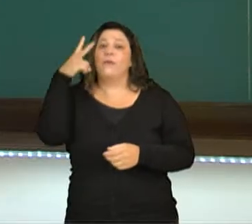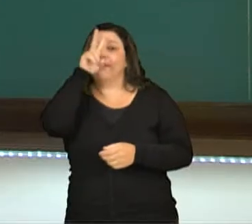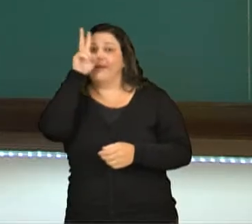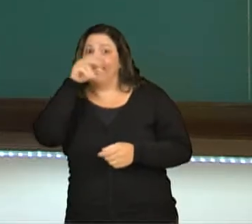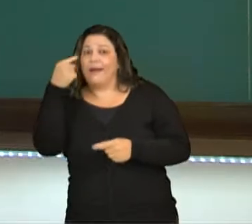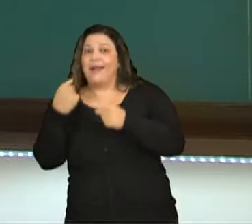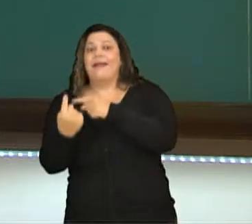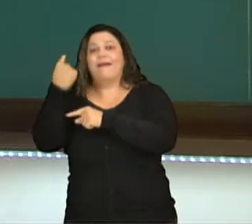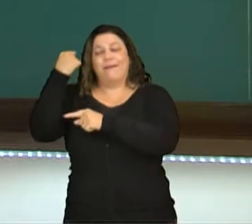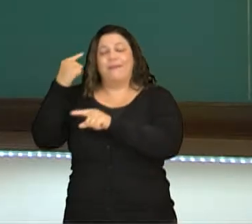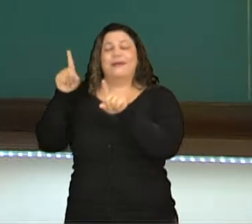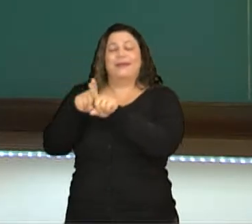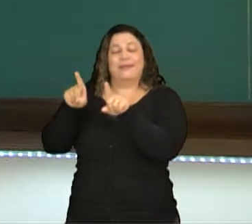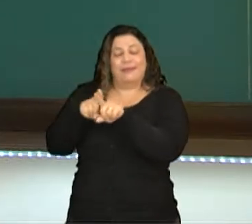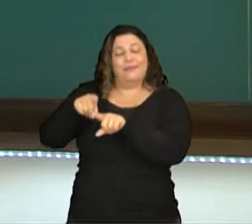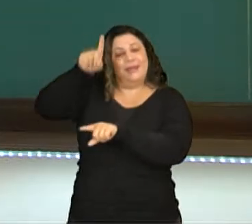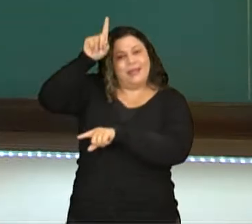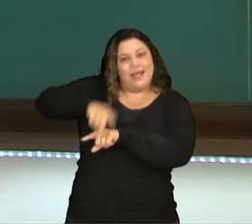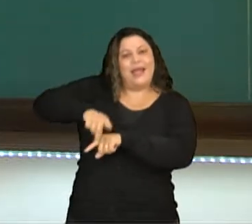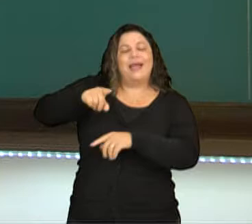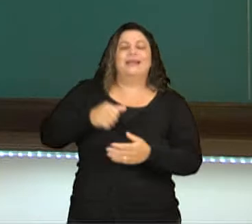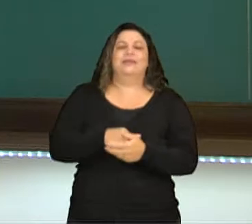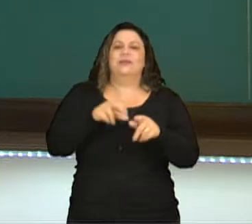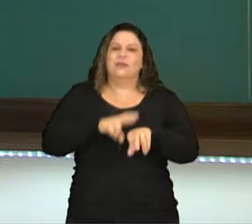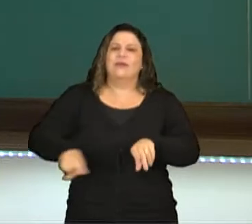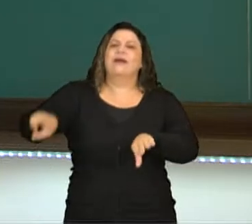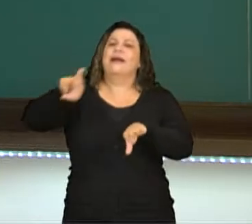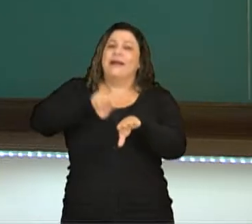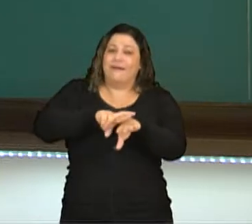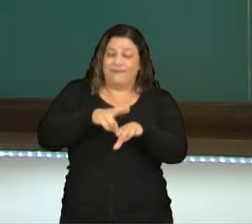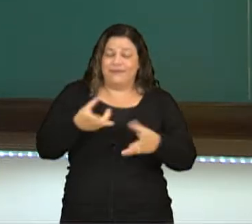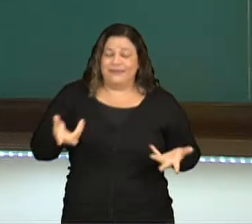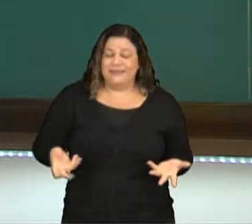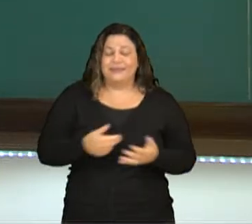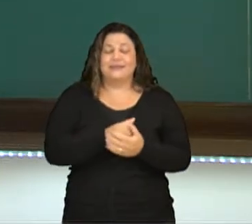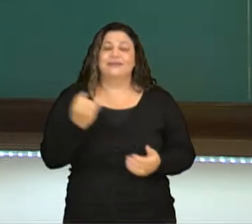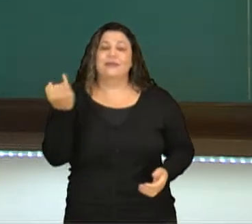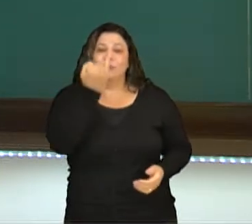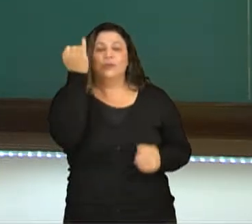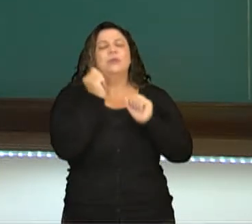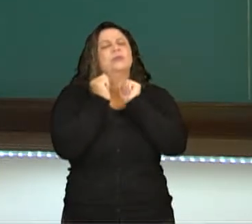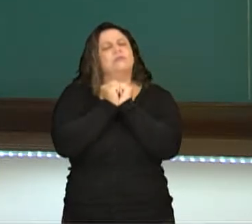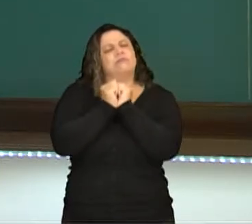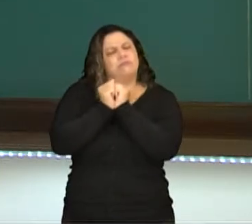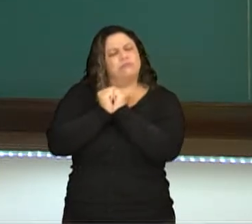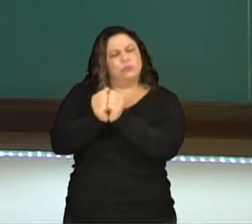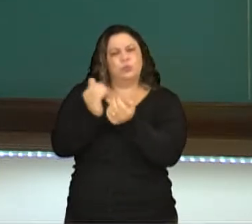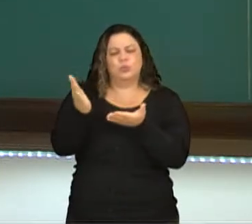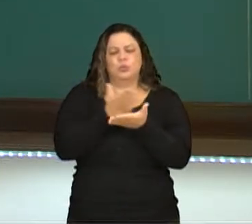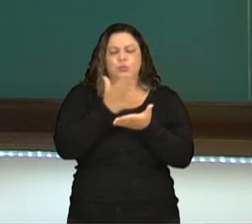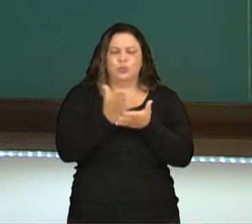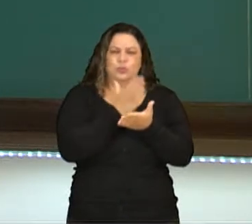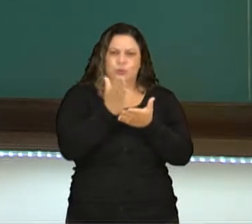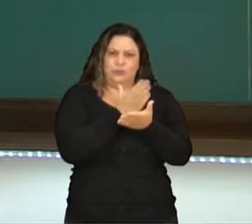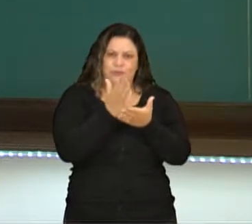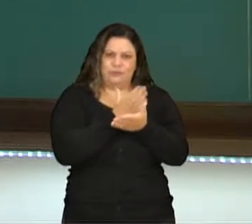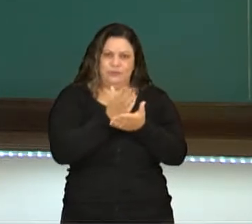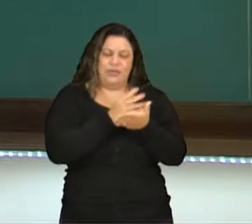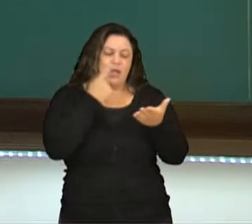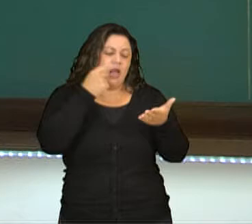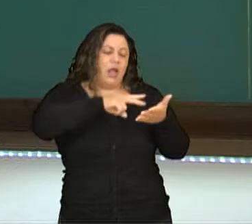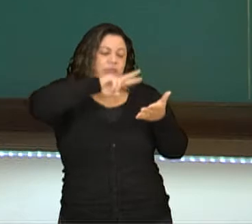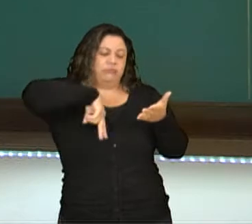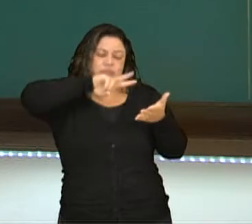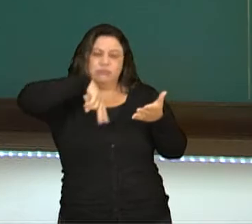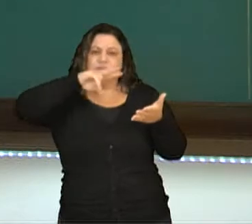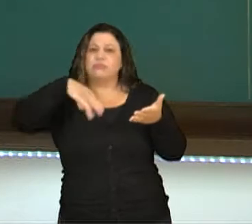isso é revisão. Então, muito importante ter ao seu lado o seu caderno, já com as anotações que você fez